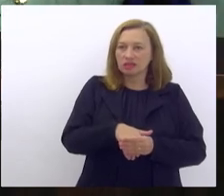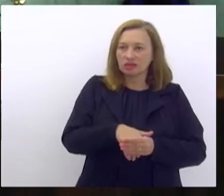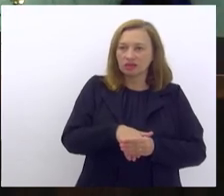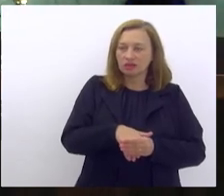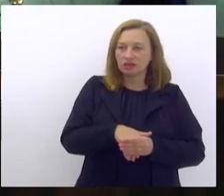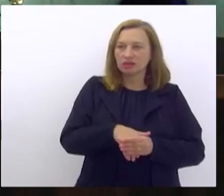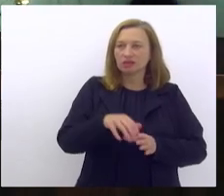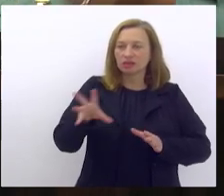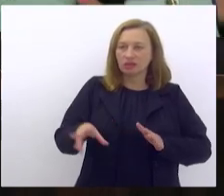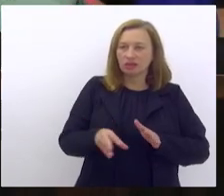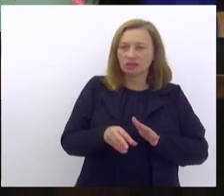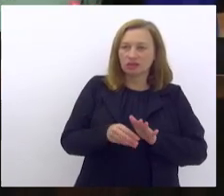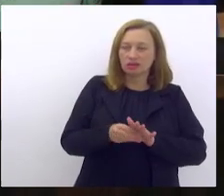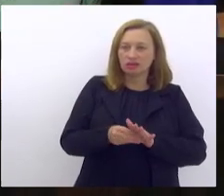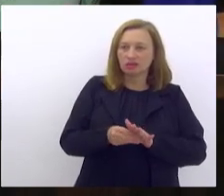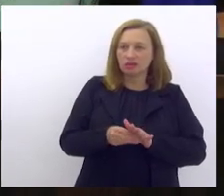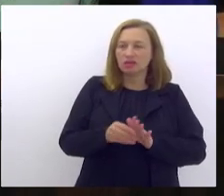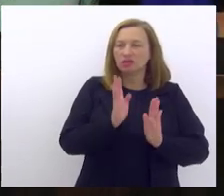Em votação, redação do sim emendado.